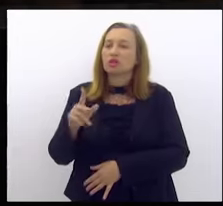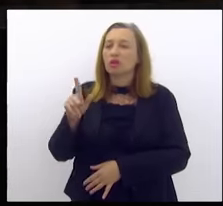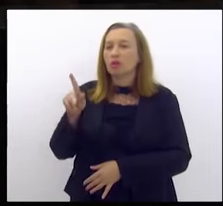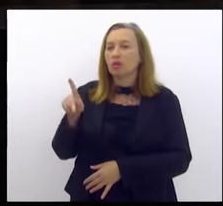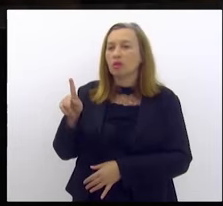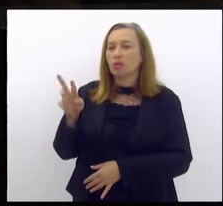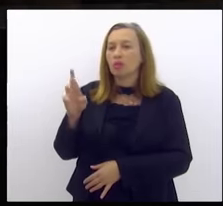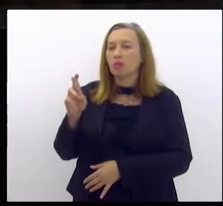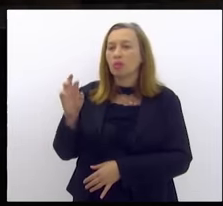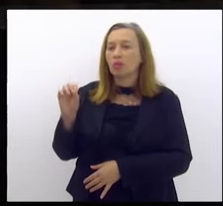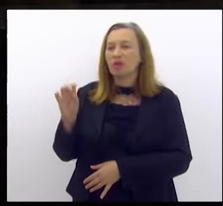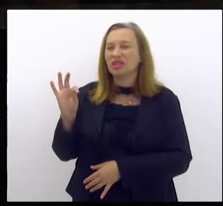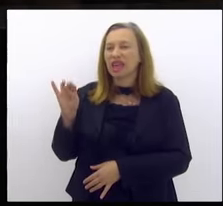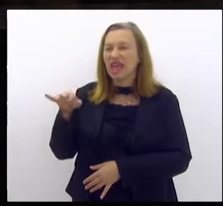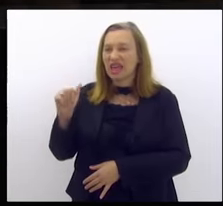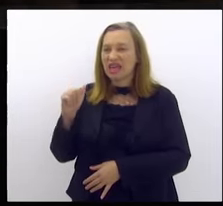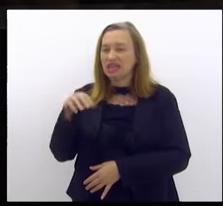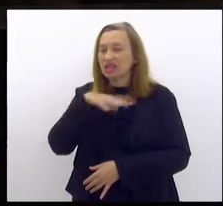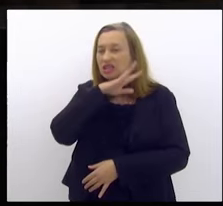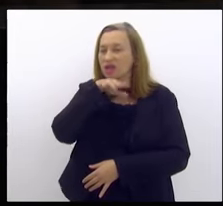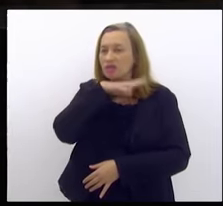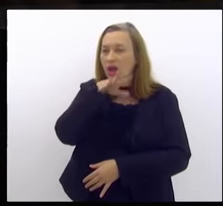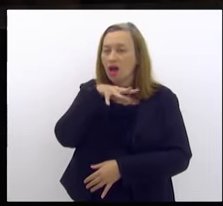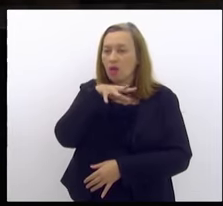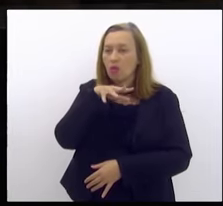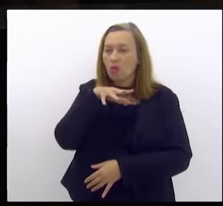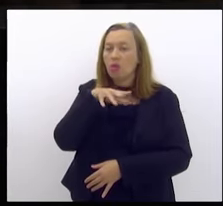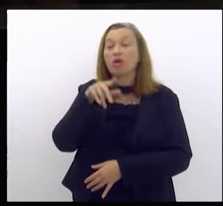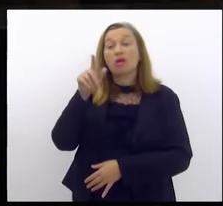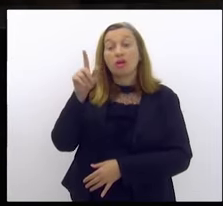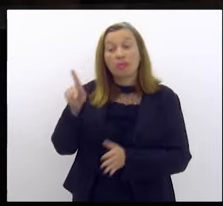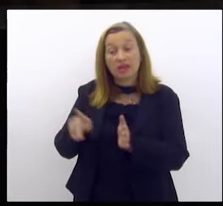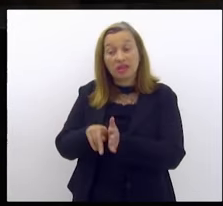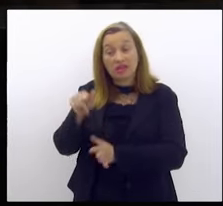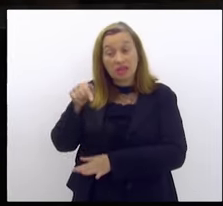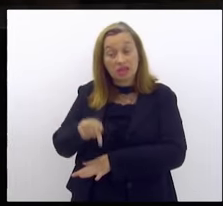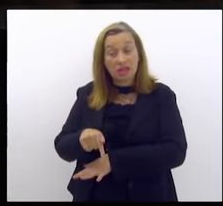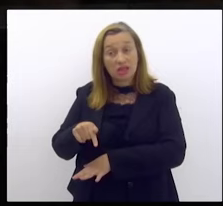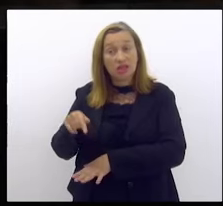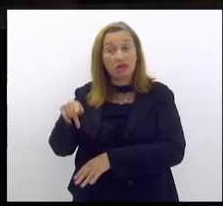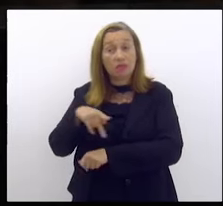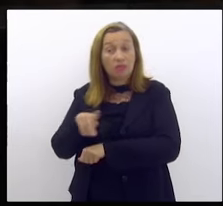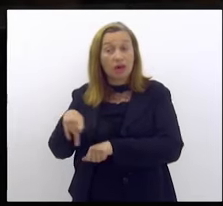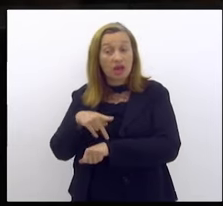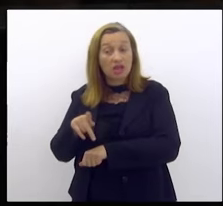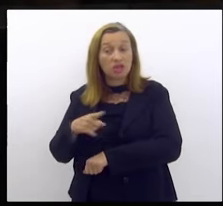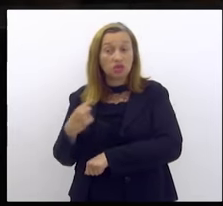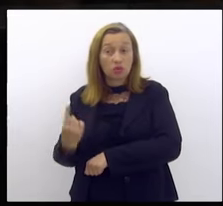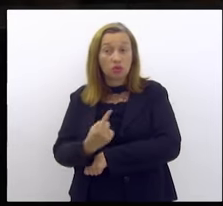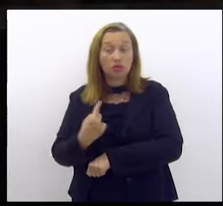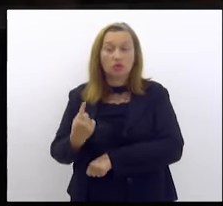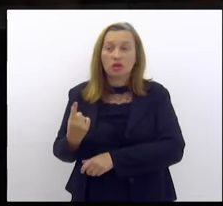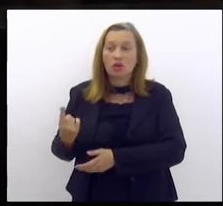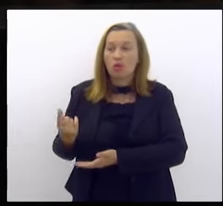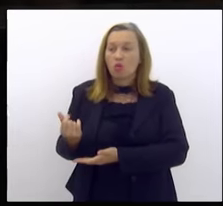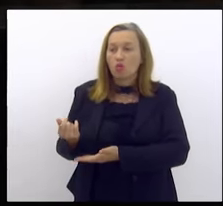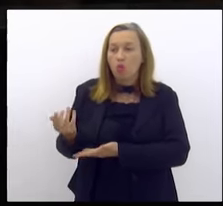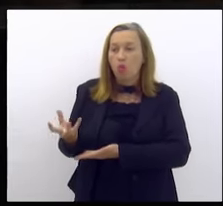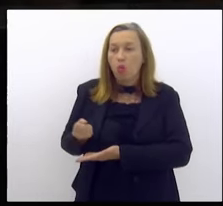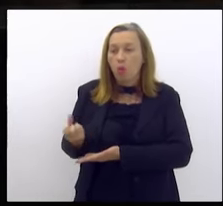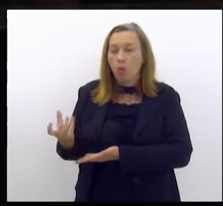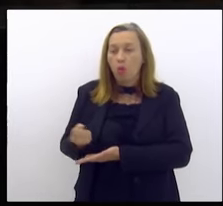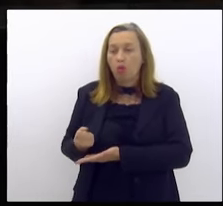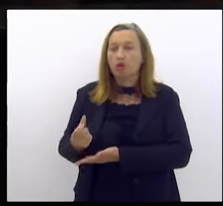animal do Brasil e, quiçá, do mundo, que é daqui do nosso país, lucrando quando a gente